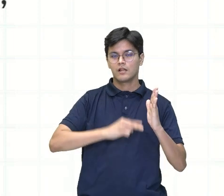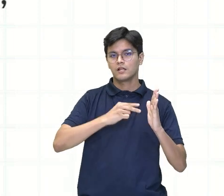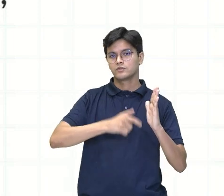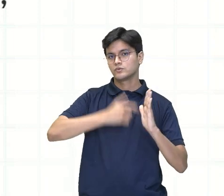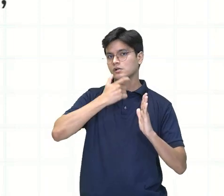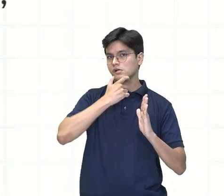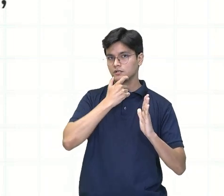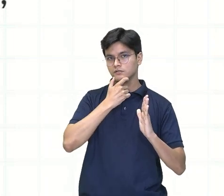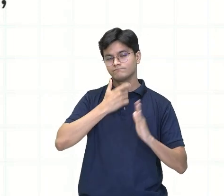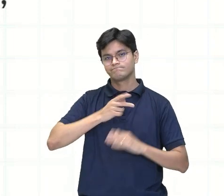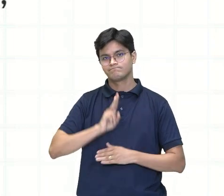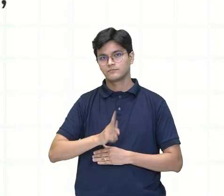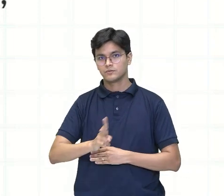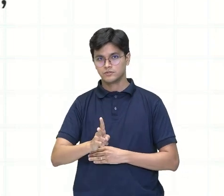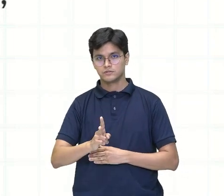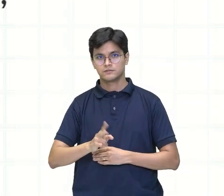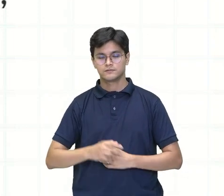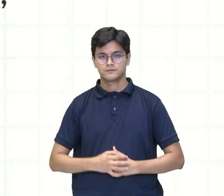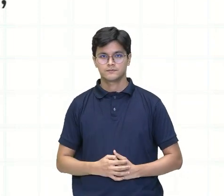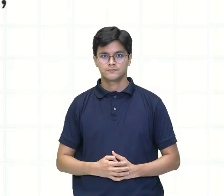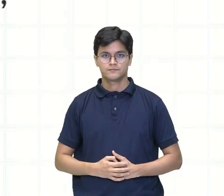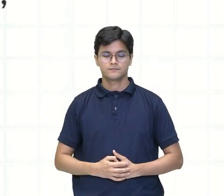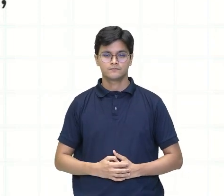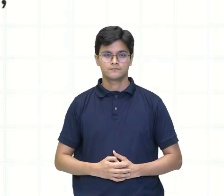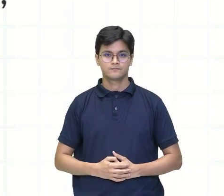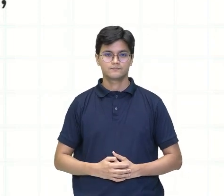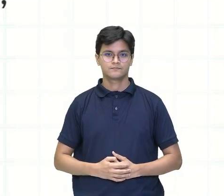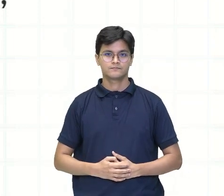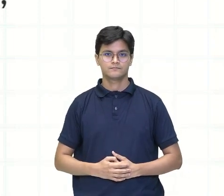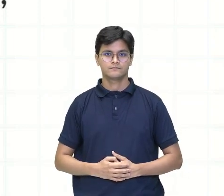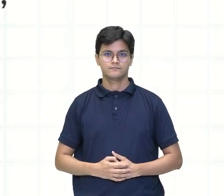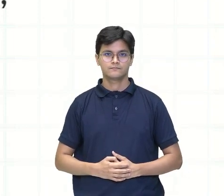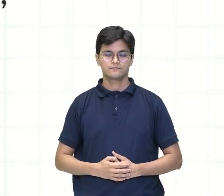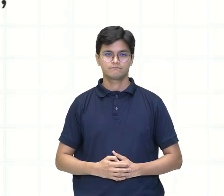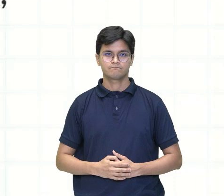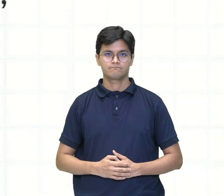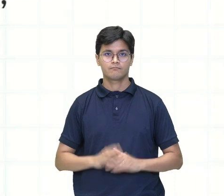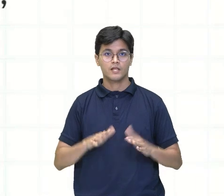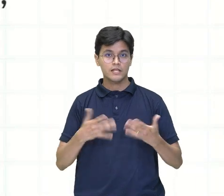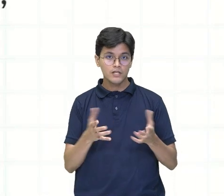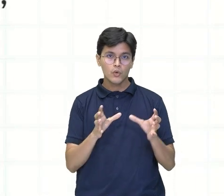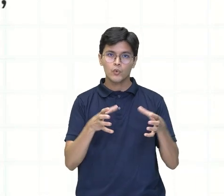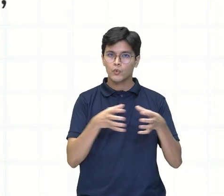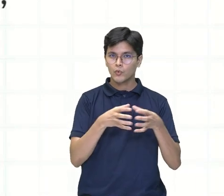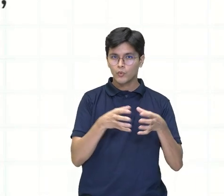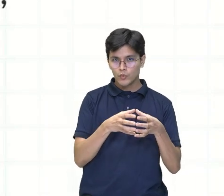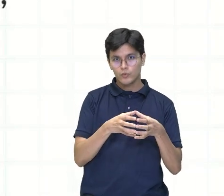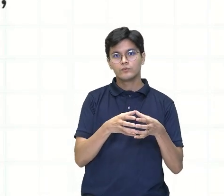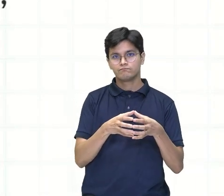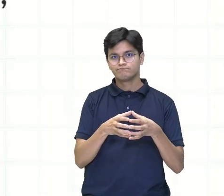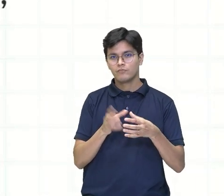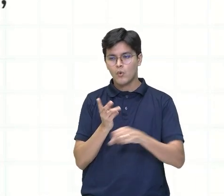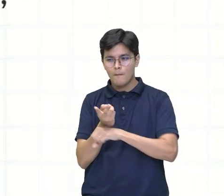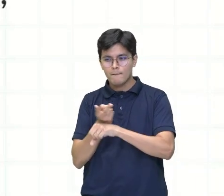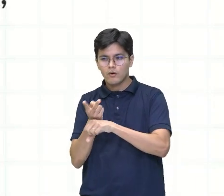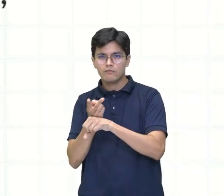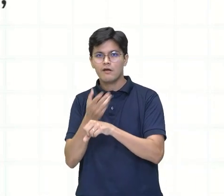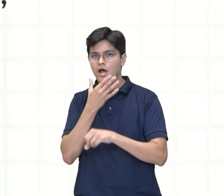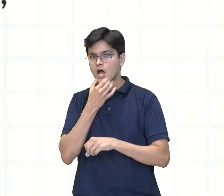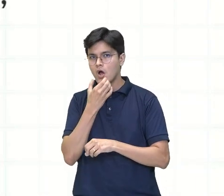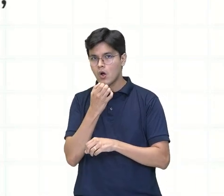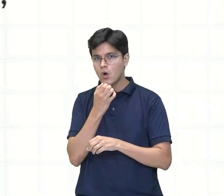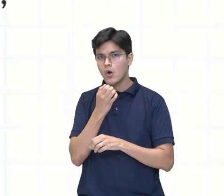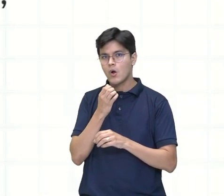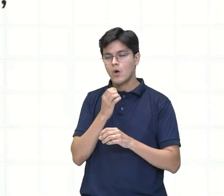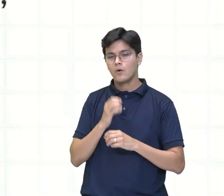Department, they were contacted, eles foram, né, olhei o verbo to be no passado, by